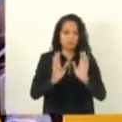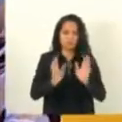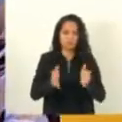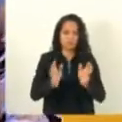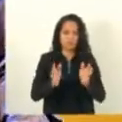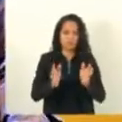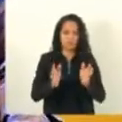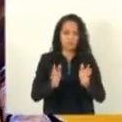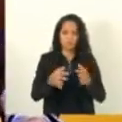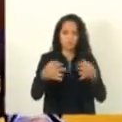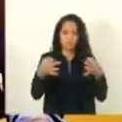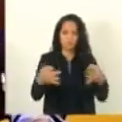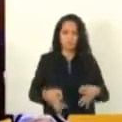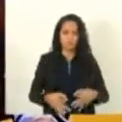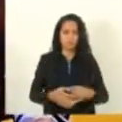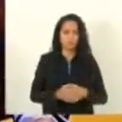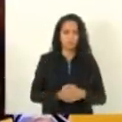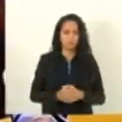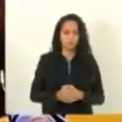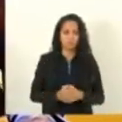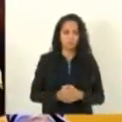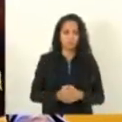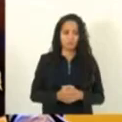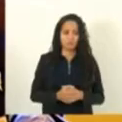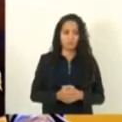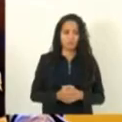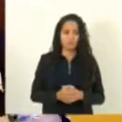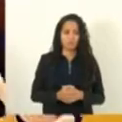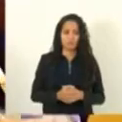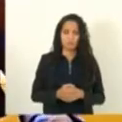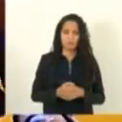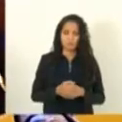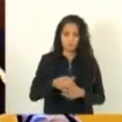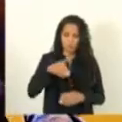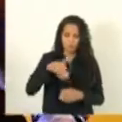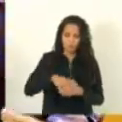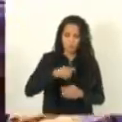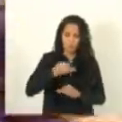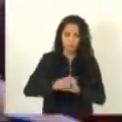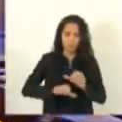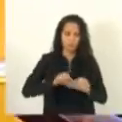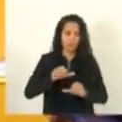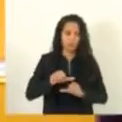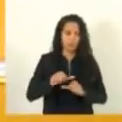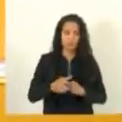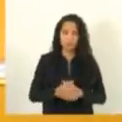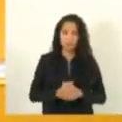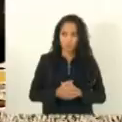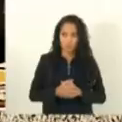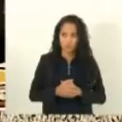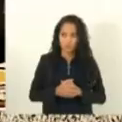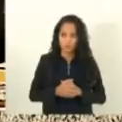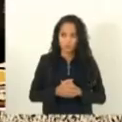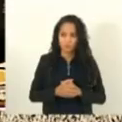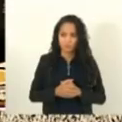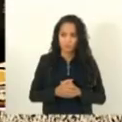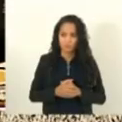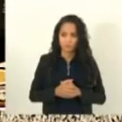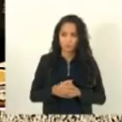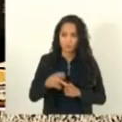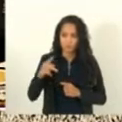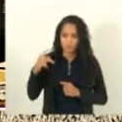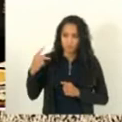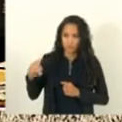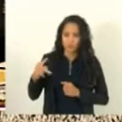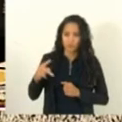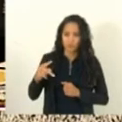nesse sentido, está correto. Vou trocar o meu voto em decorrência dessa informação. Então, vamos. Deputada Janete, eu quero confirmar, senhor